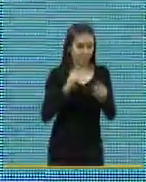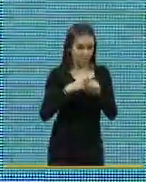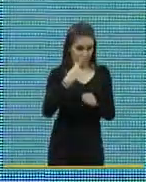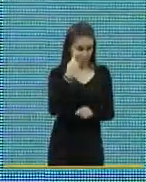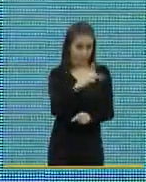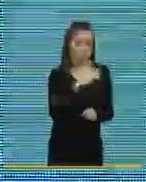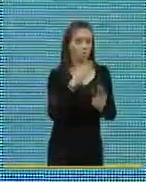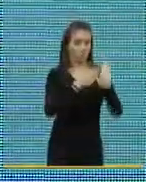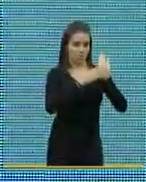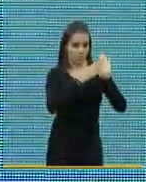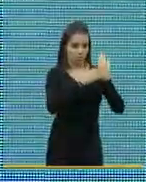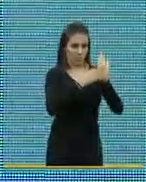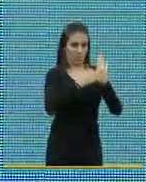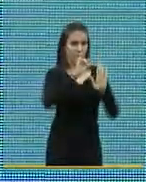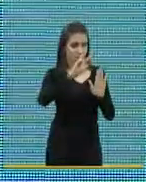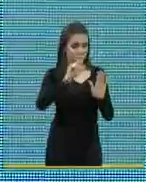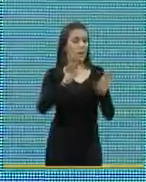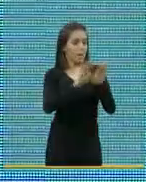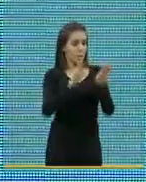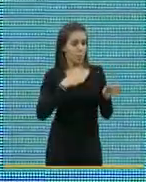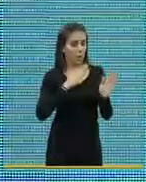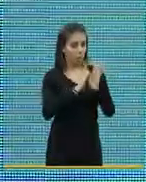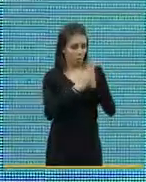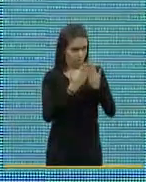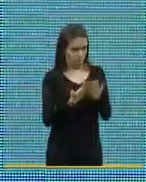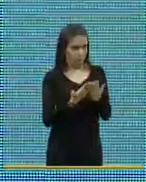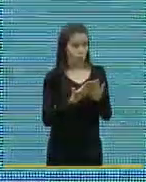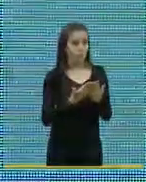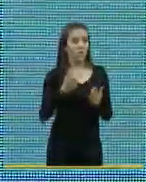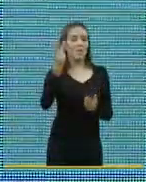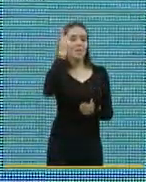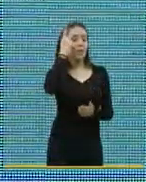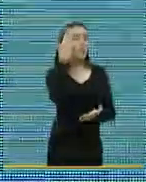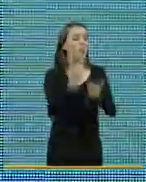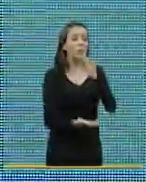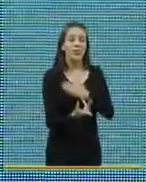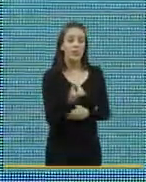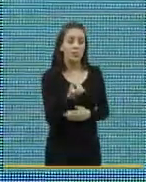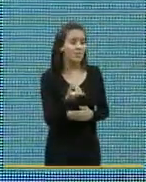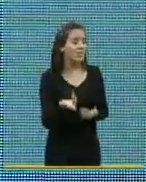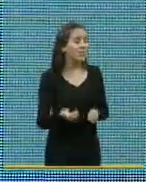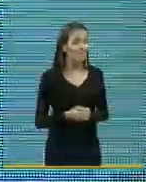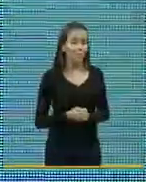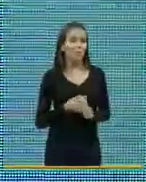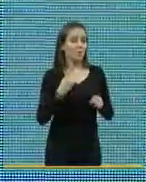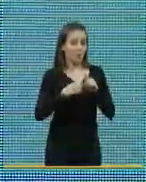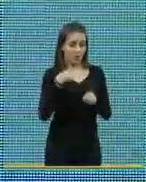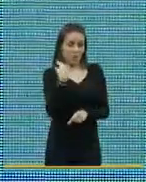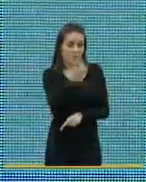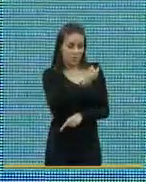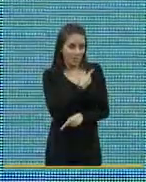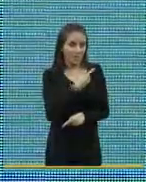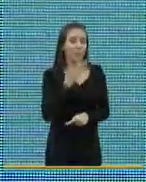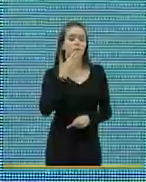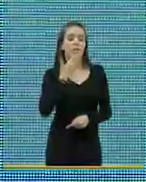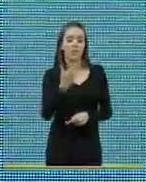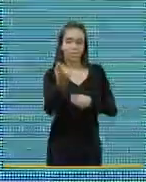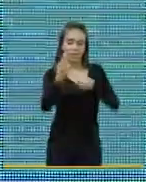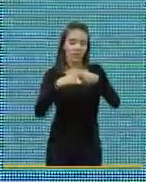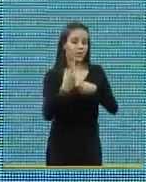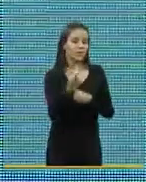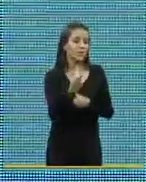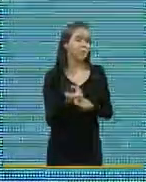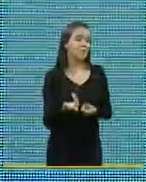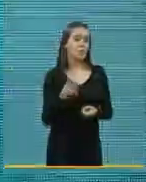é essa proposta do iva que está no meu livro são paulo perde receita porque nós hoje cobramos o tributo concreto na origem eles